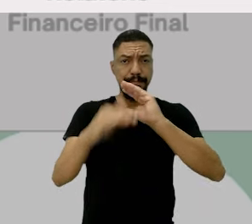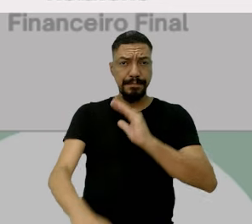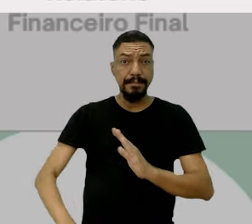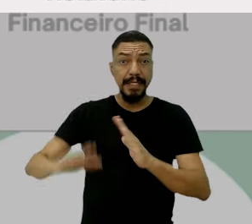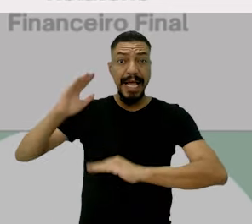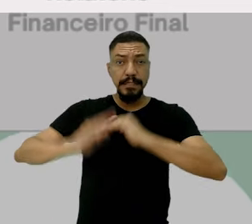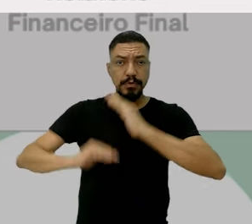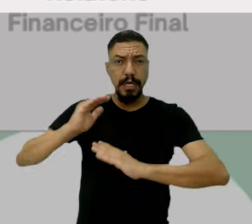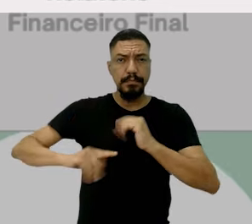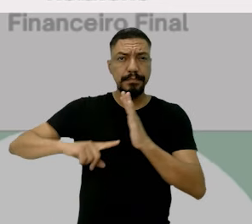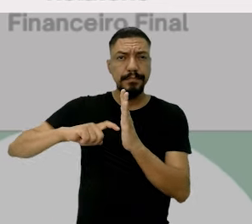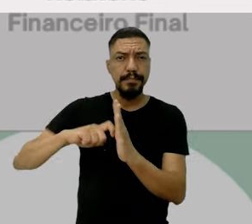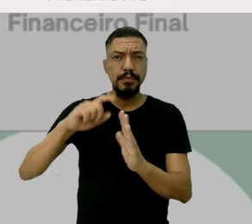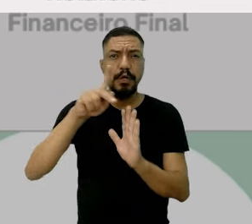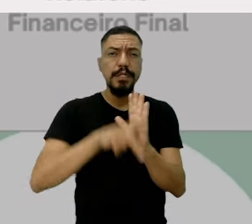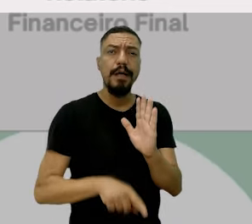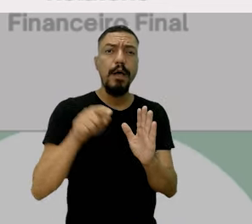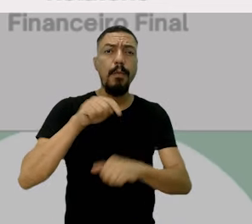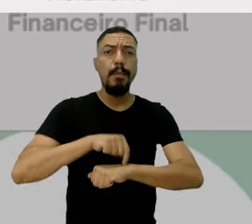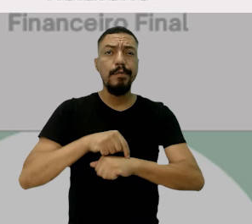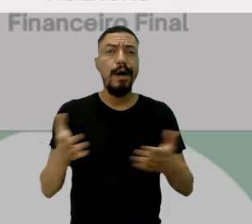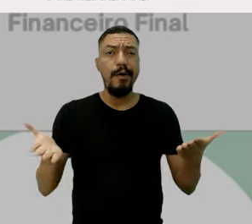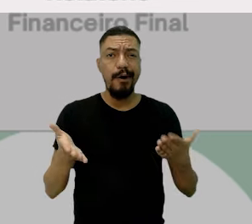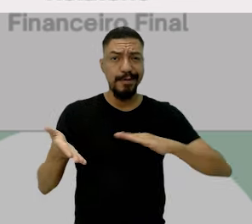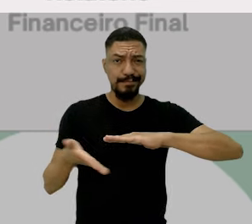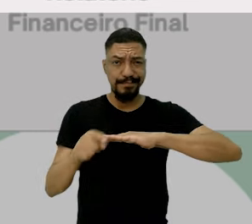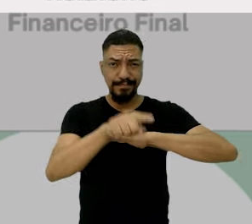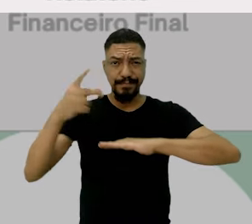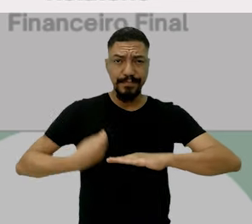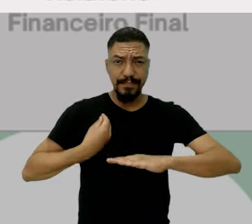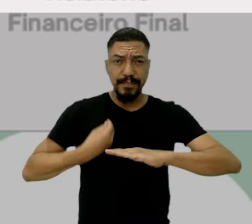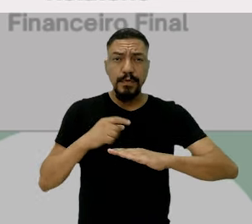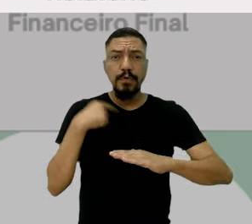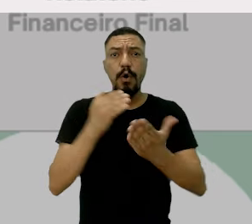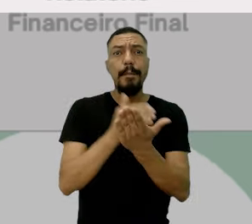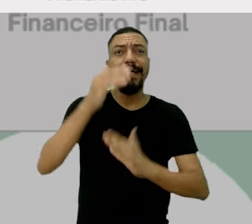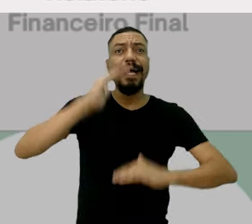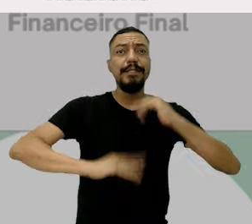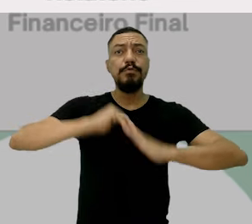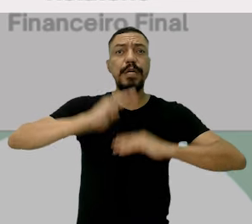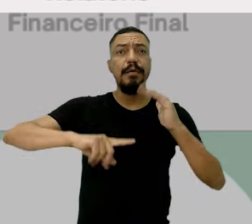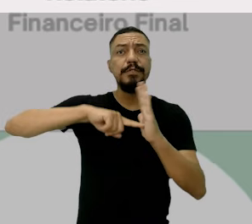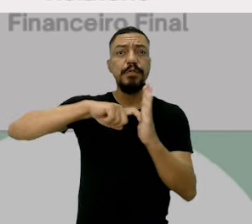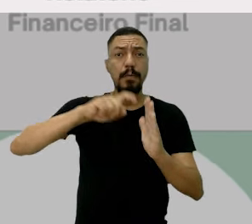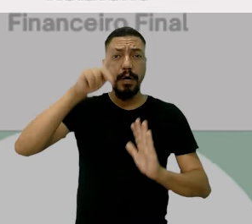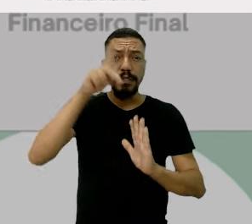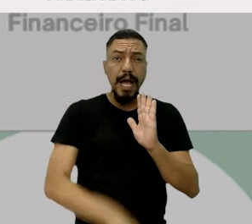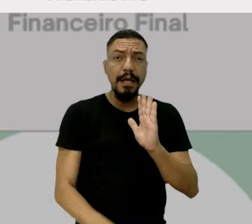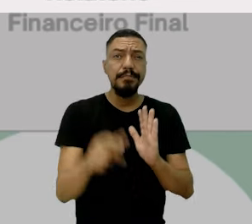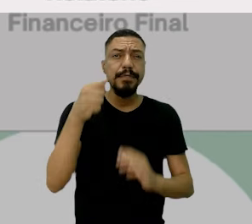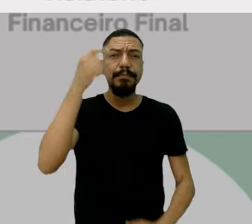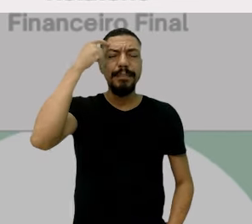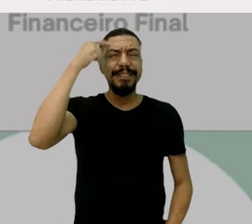execução do projeto, que é a fase que vocês estão agora. E quando a gente começa a execução do projeto, a gente já